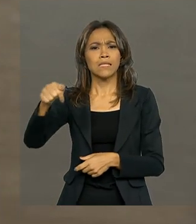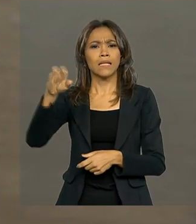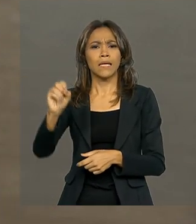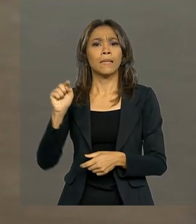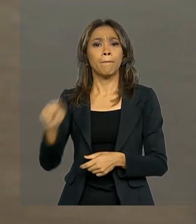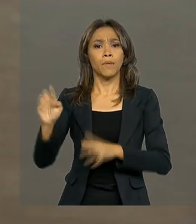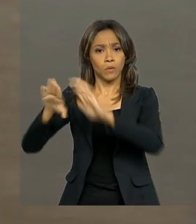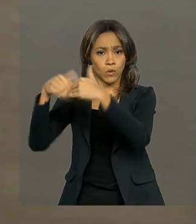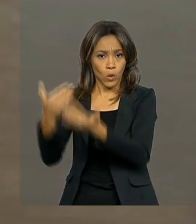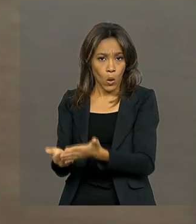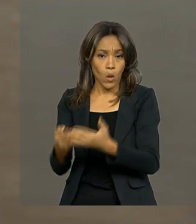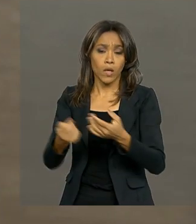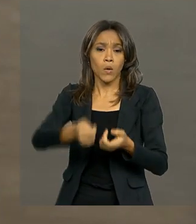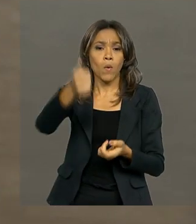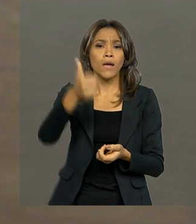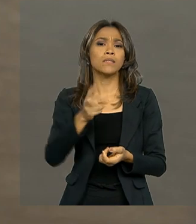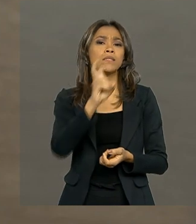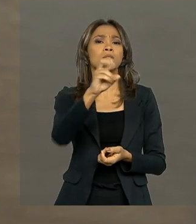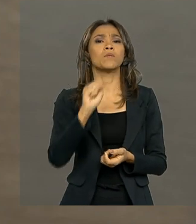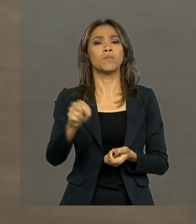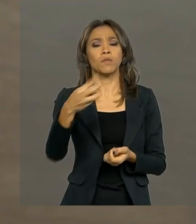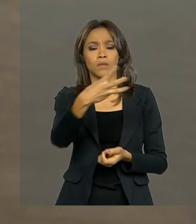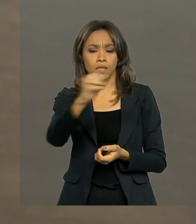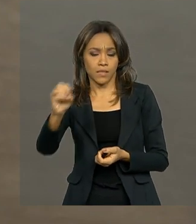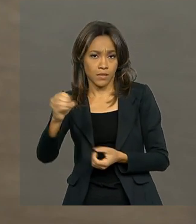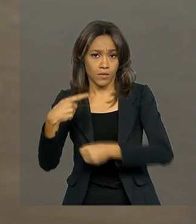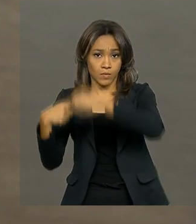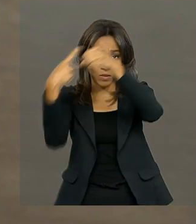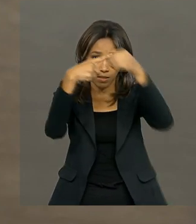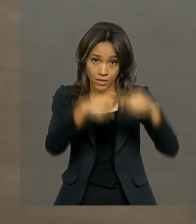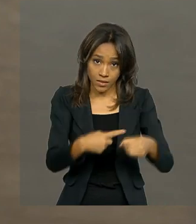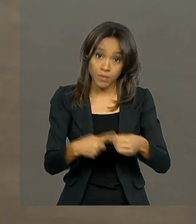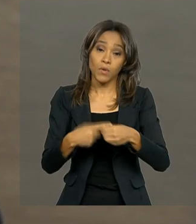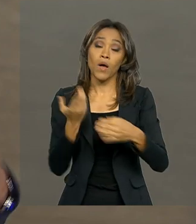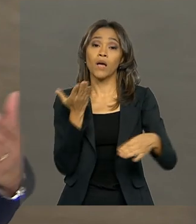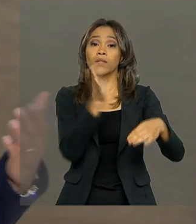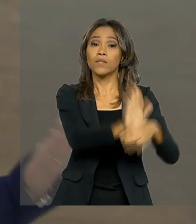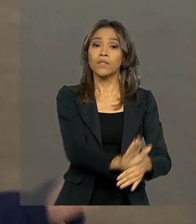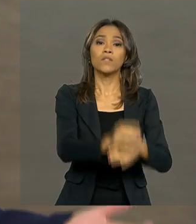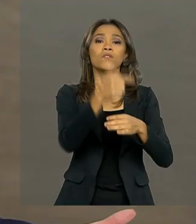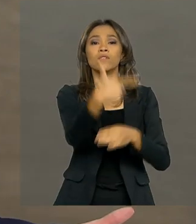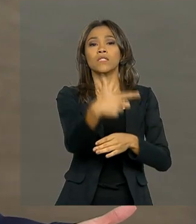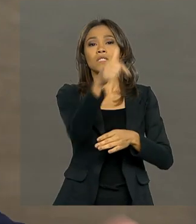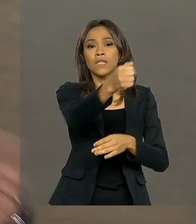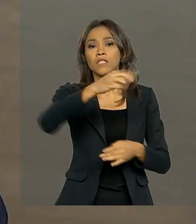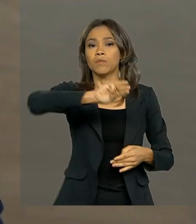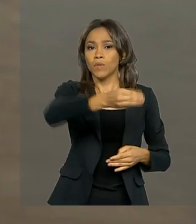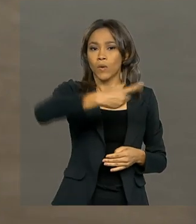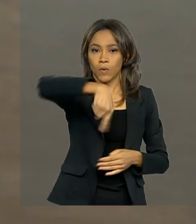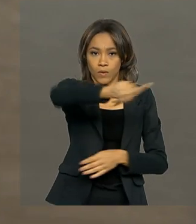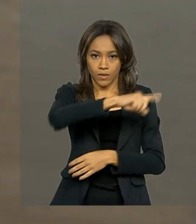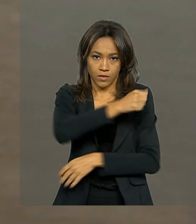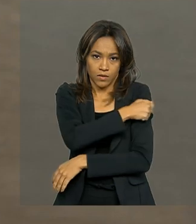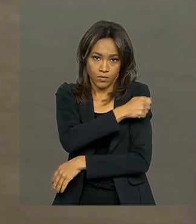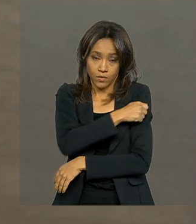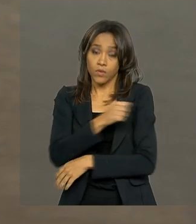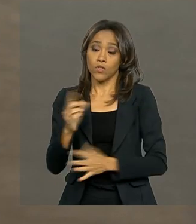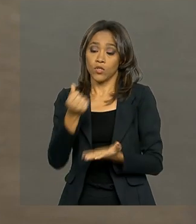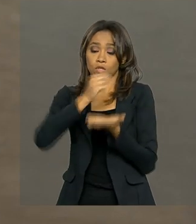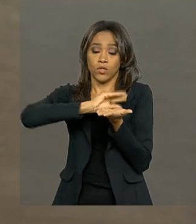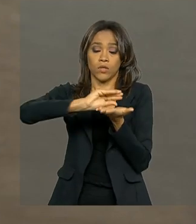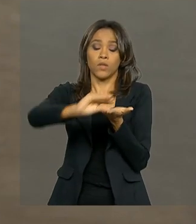acesso à internet, em quase 5.300 municípios, beneficiando 27 milhões de estudantes. Serão investidos